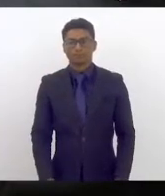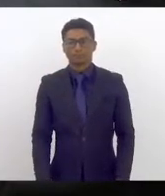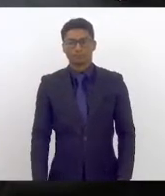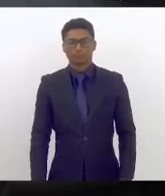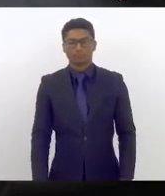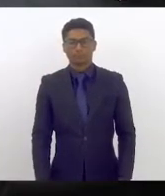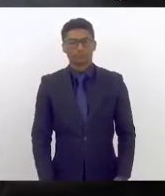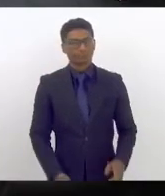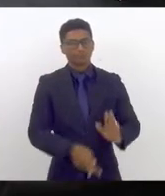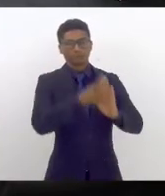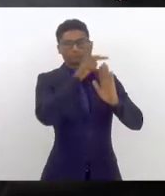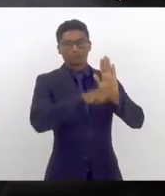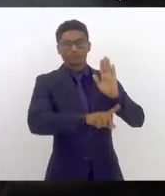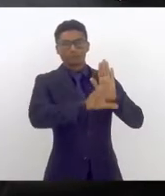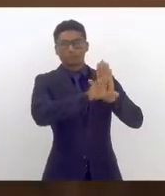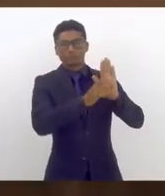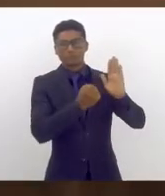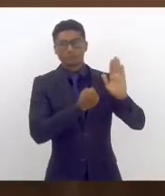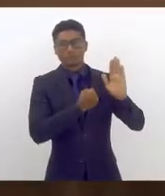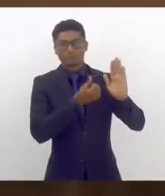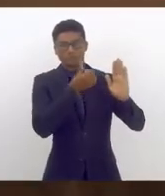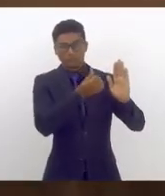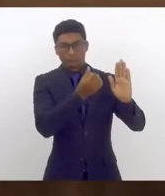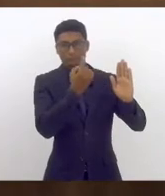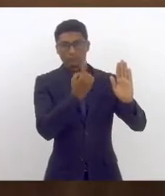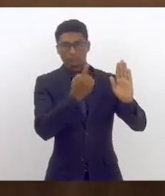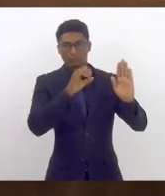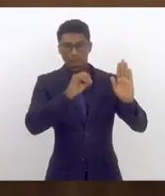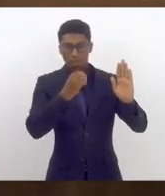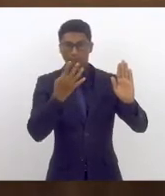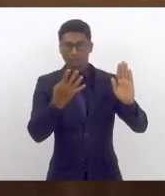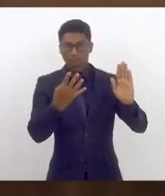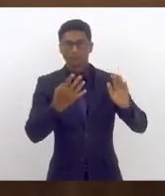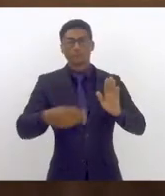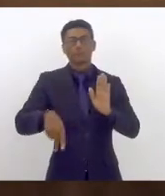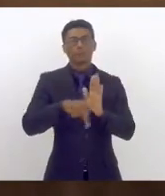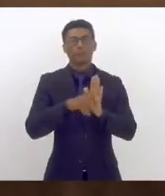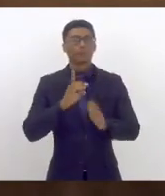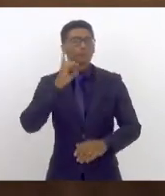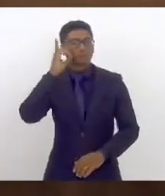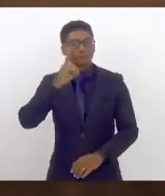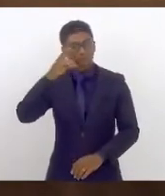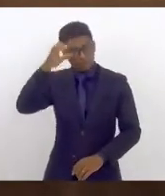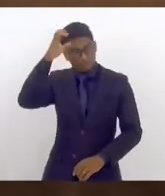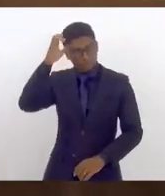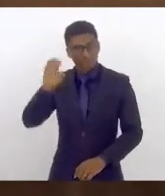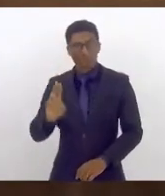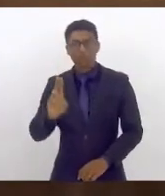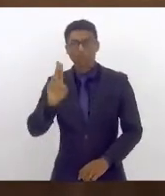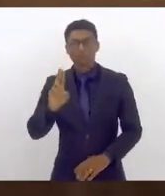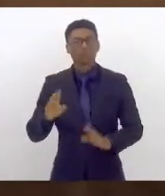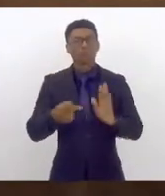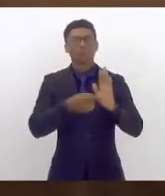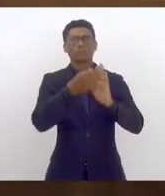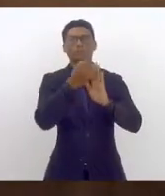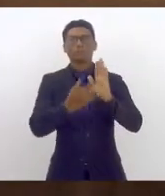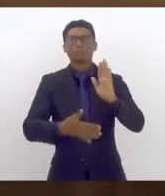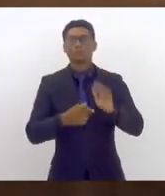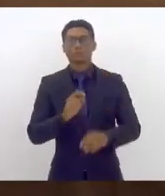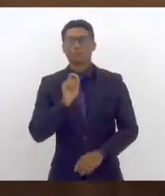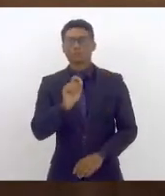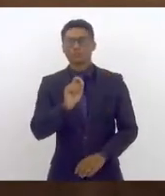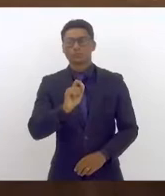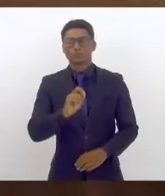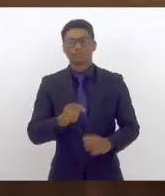projeto de lei 6104 da deputada tia Ju fala sobre um elemento